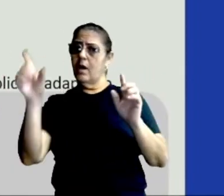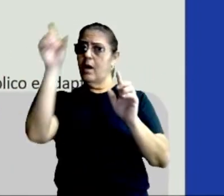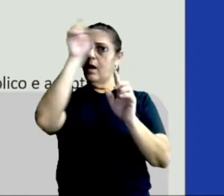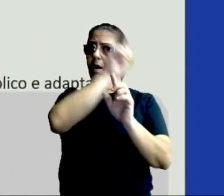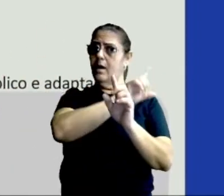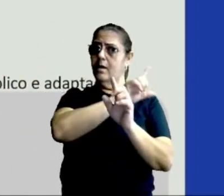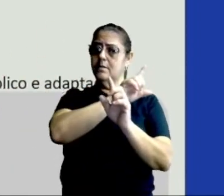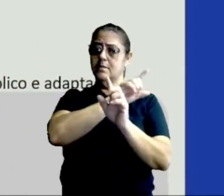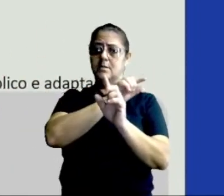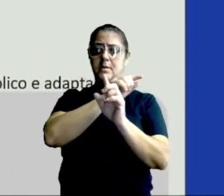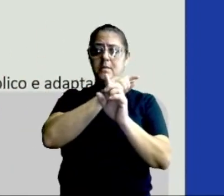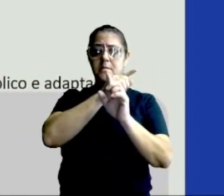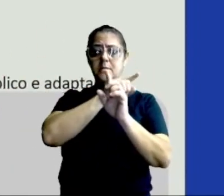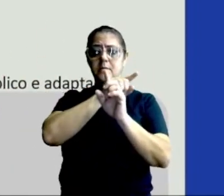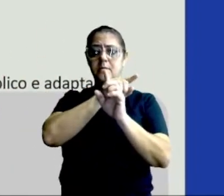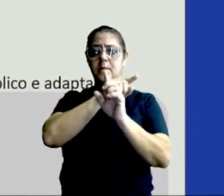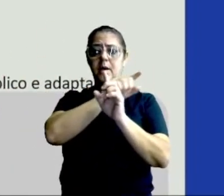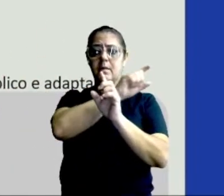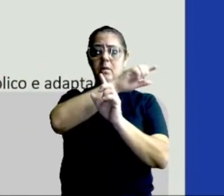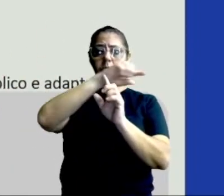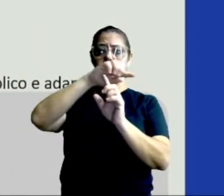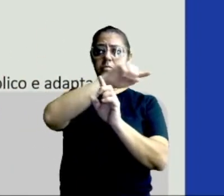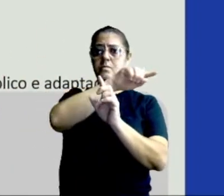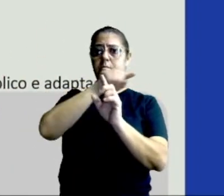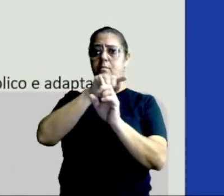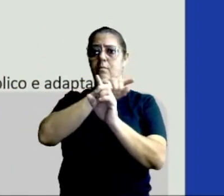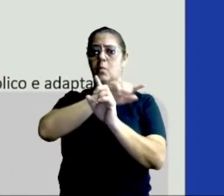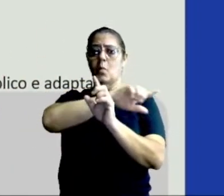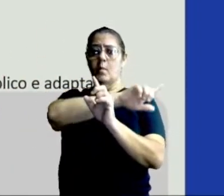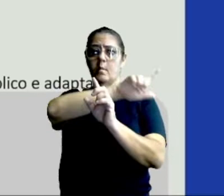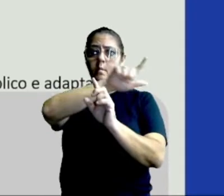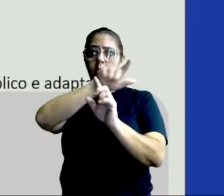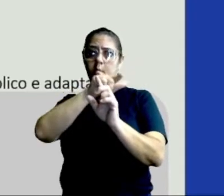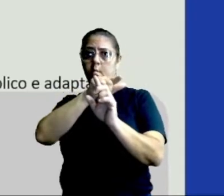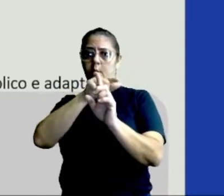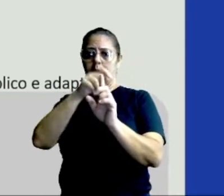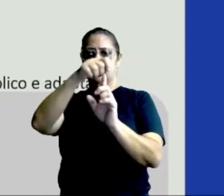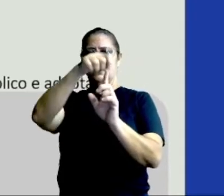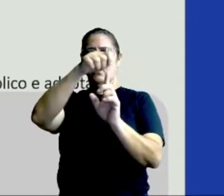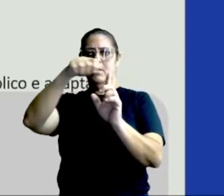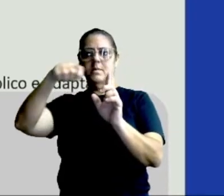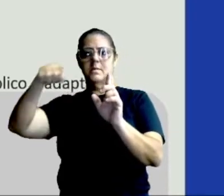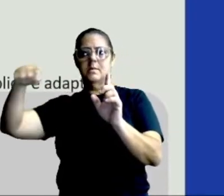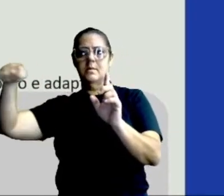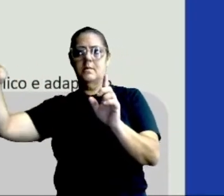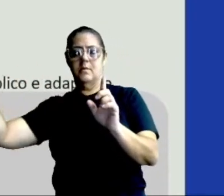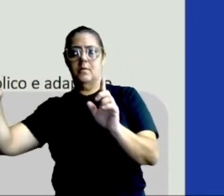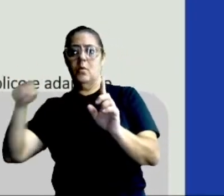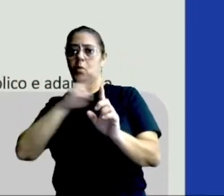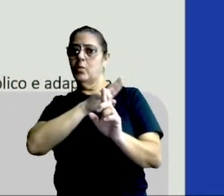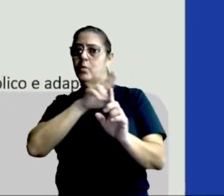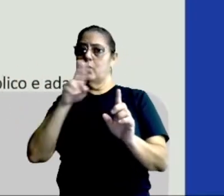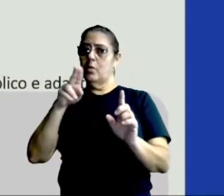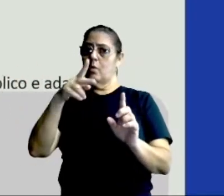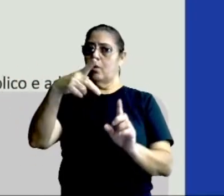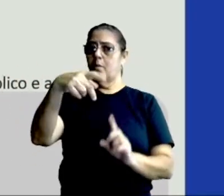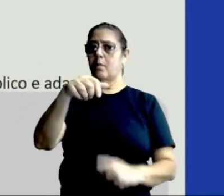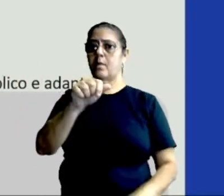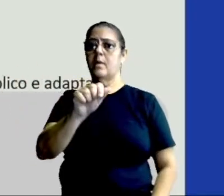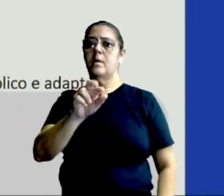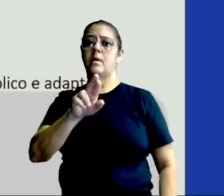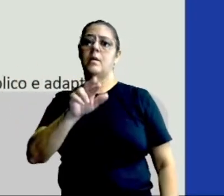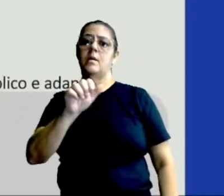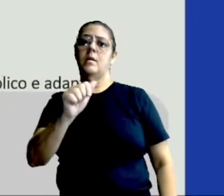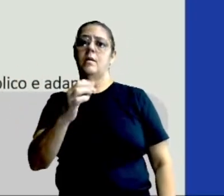antes da primeira palavrinha então a gente chama esse espaço aí de parágrafo tá